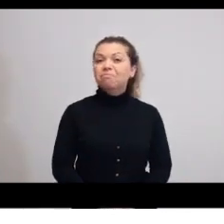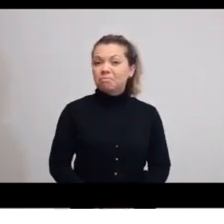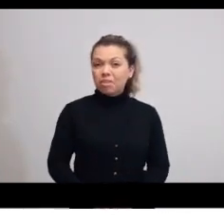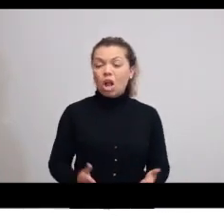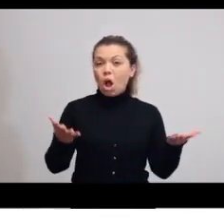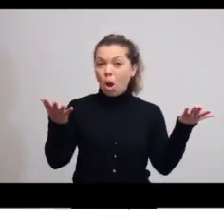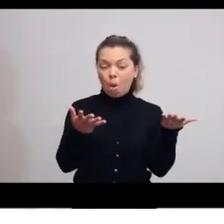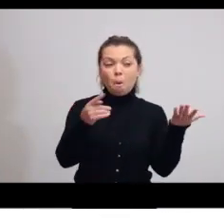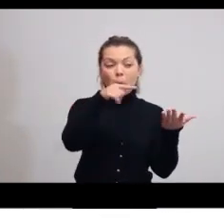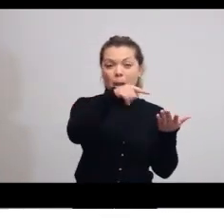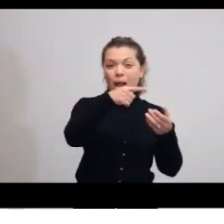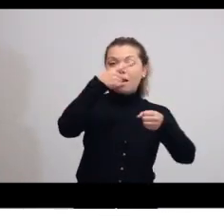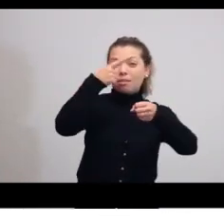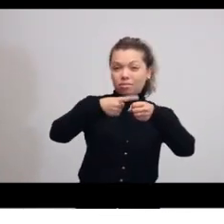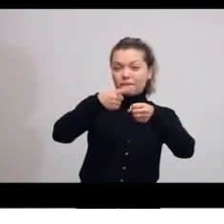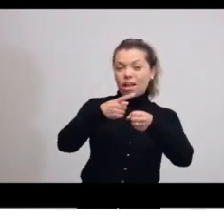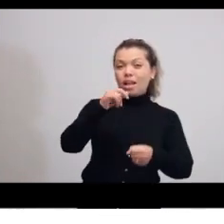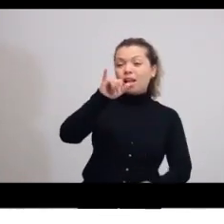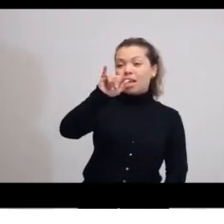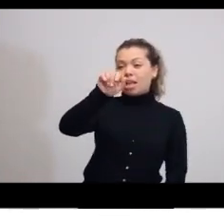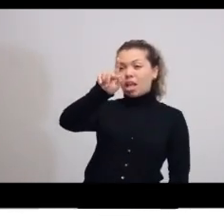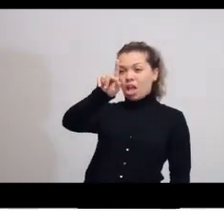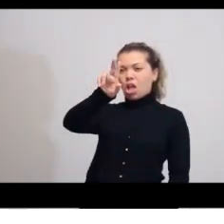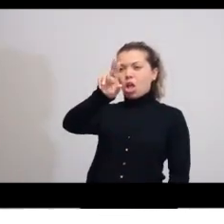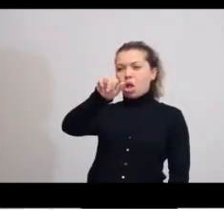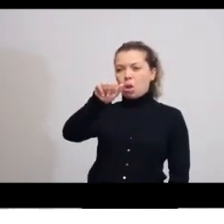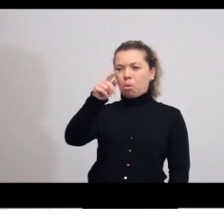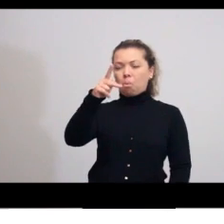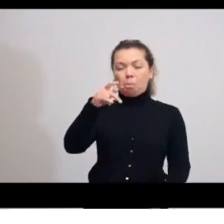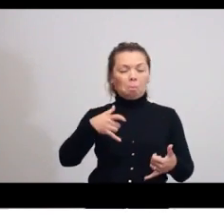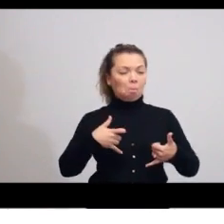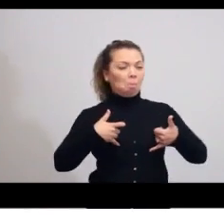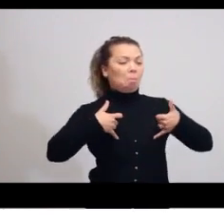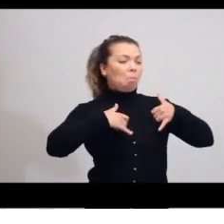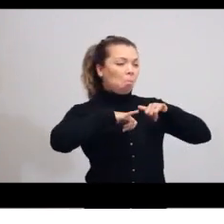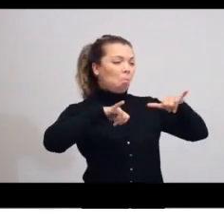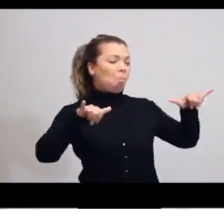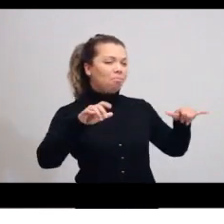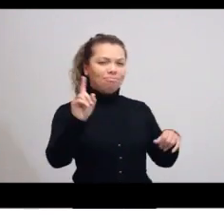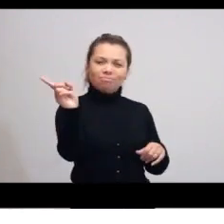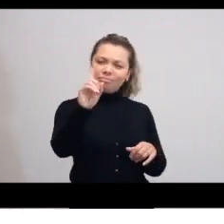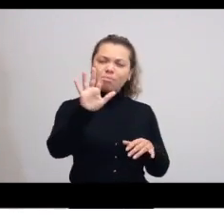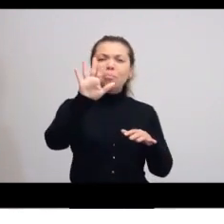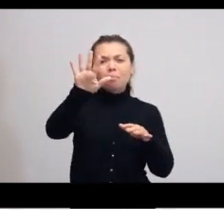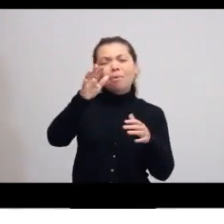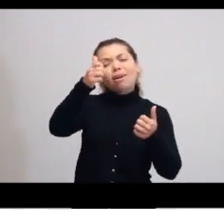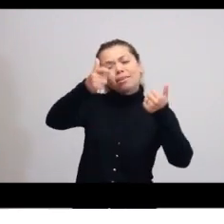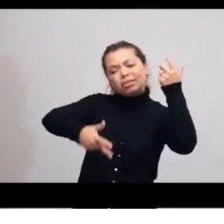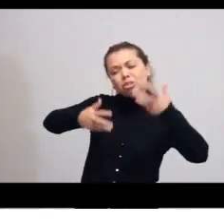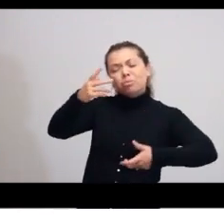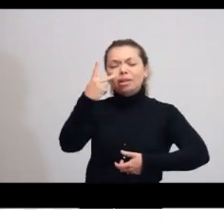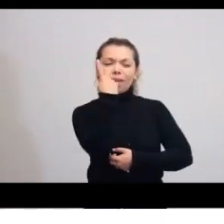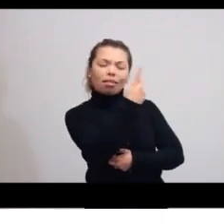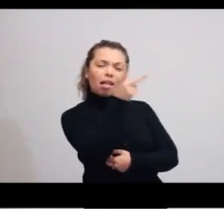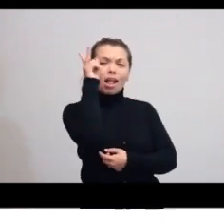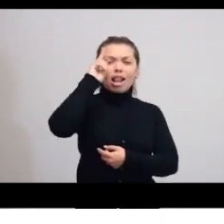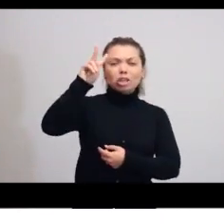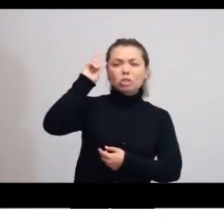Iguape-Paranaguá. Além disso, desde 2009 é reconhecida como patrimônio pelo IPHAN, Instituto do